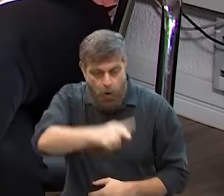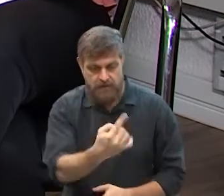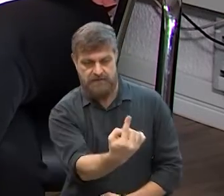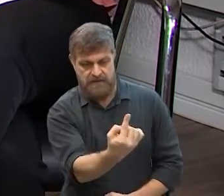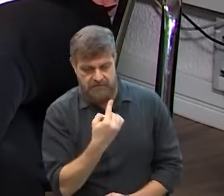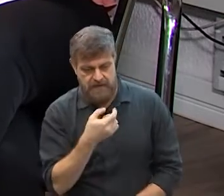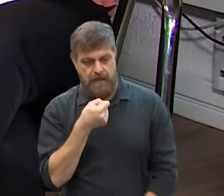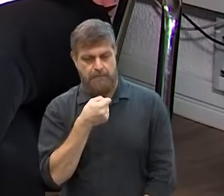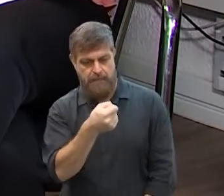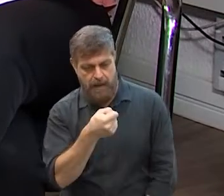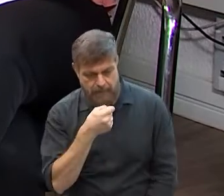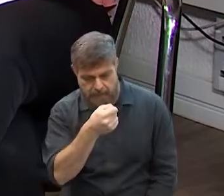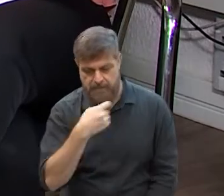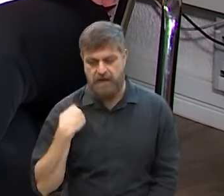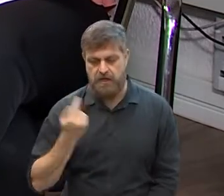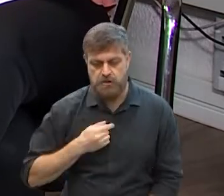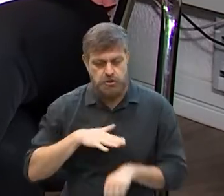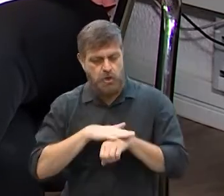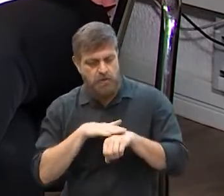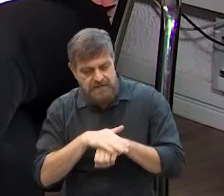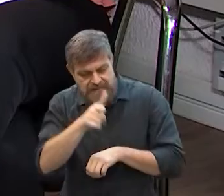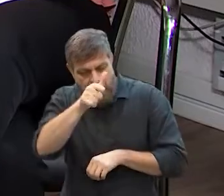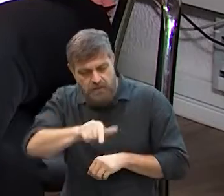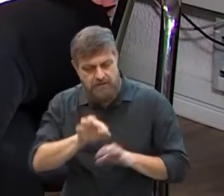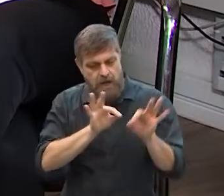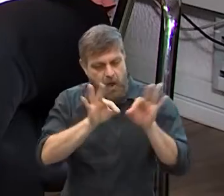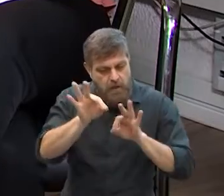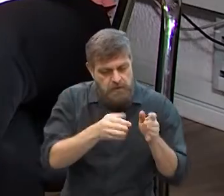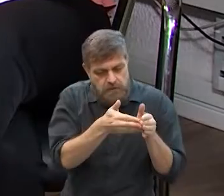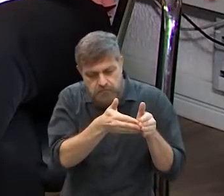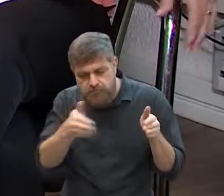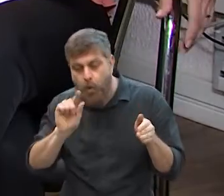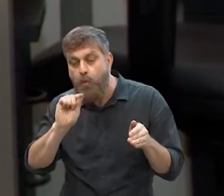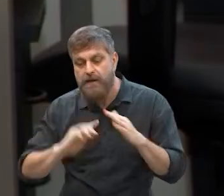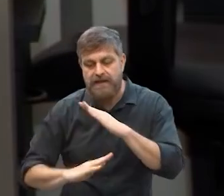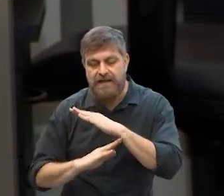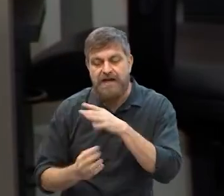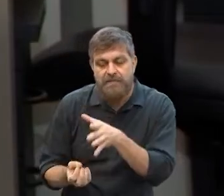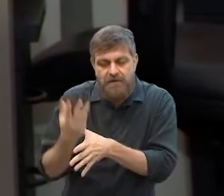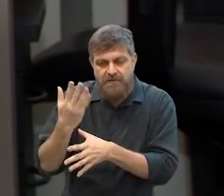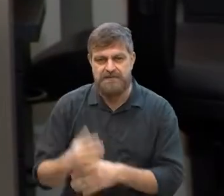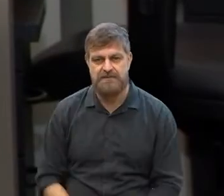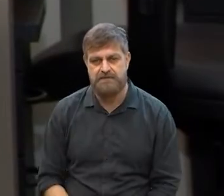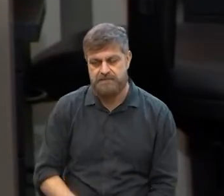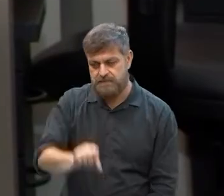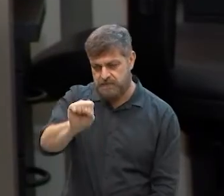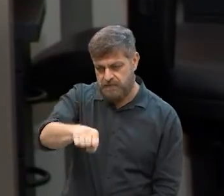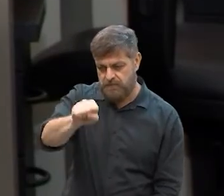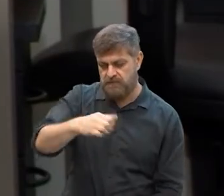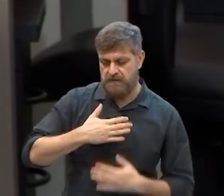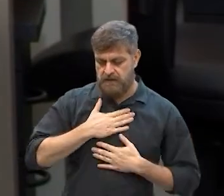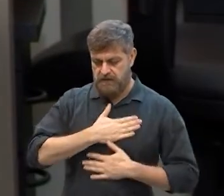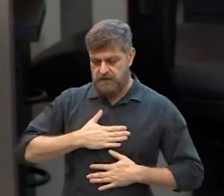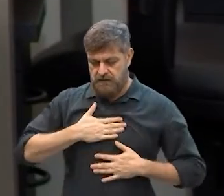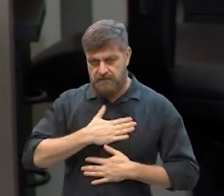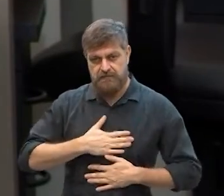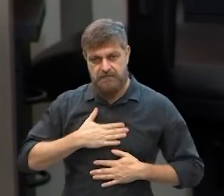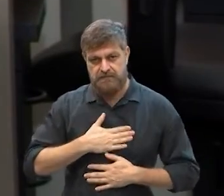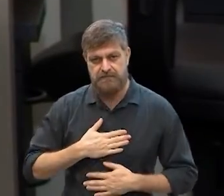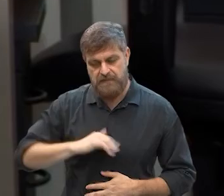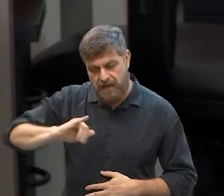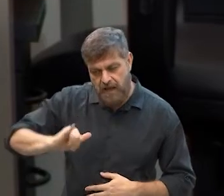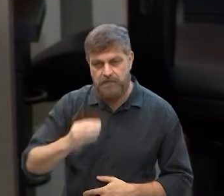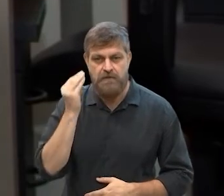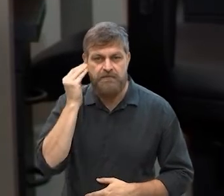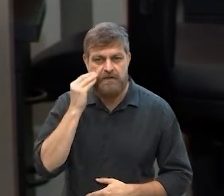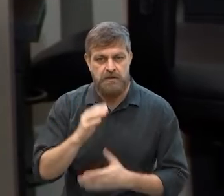gente, abrir as portas mais uma vez para falar dos projetos, do que vai acontecer. Com certeza, acho que é uma satisfação e aproveito também